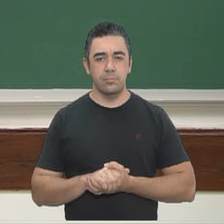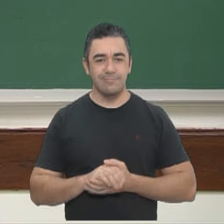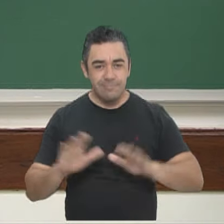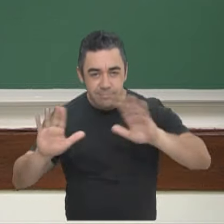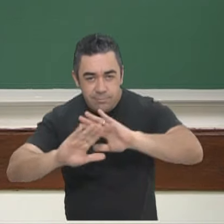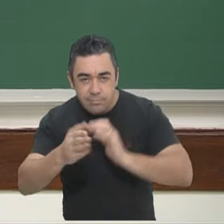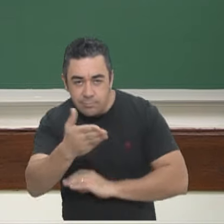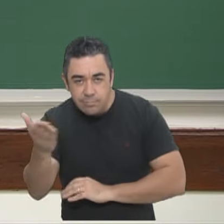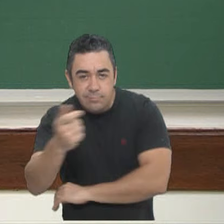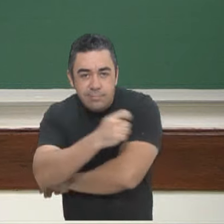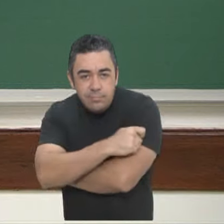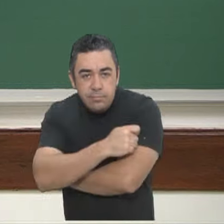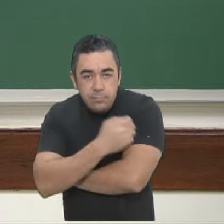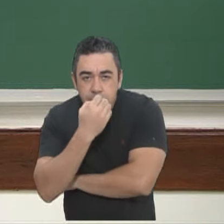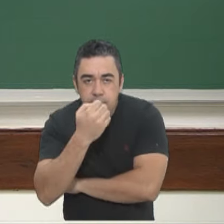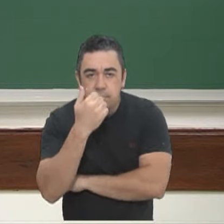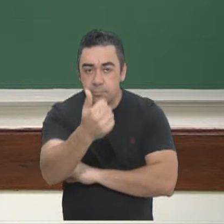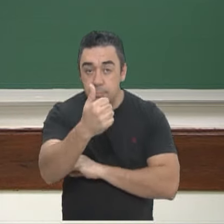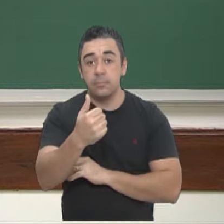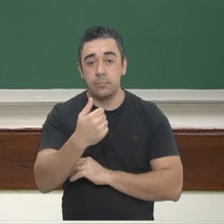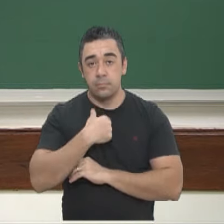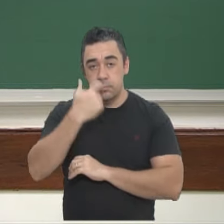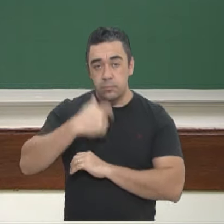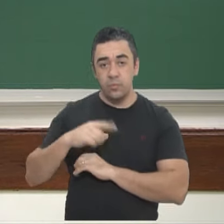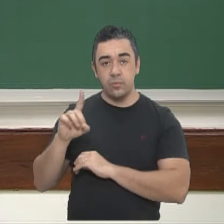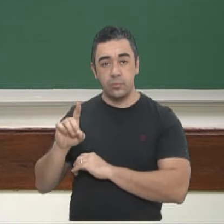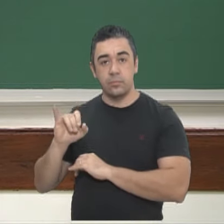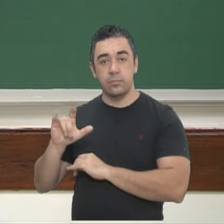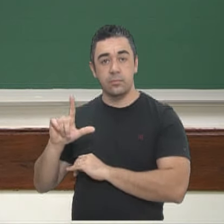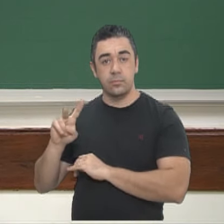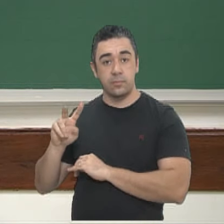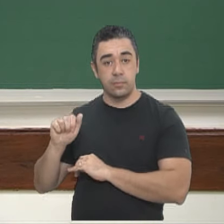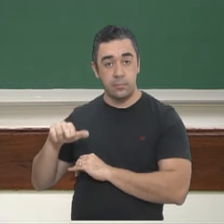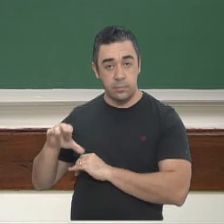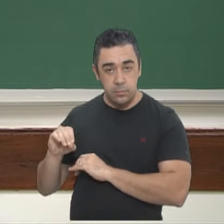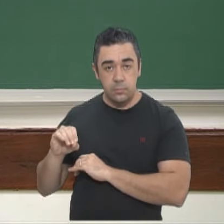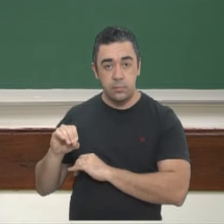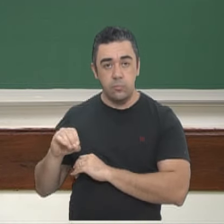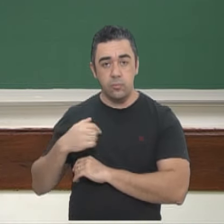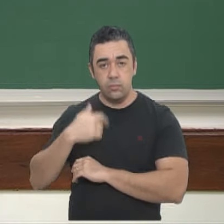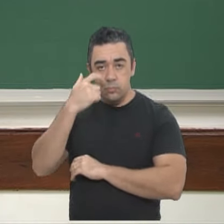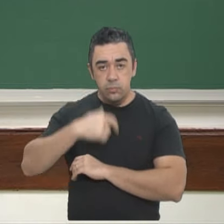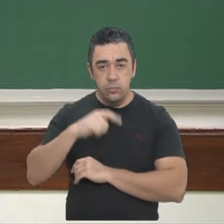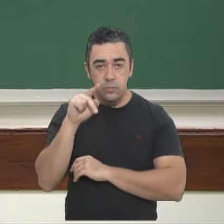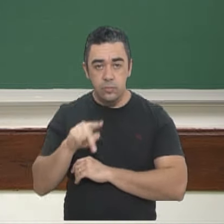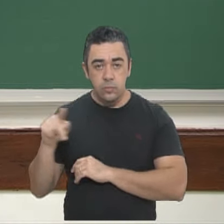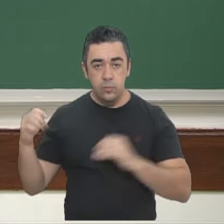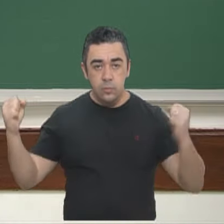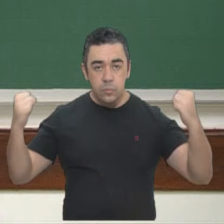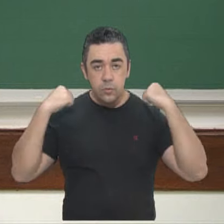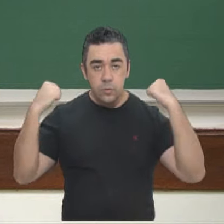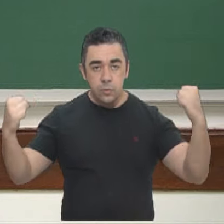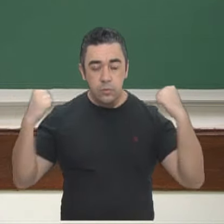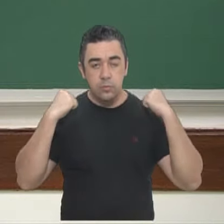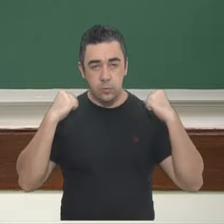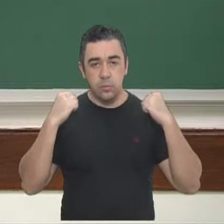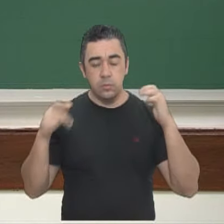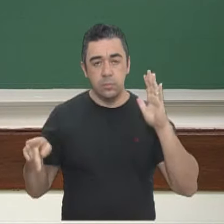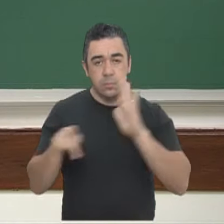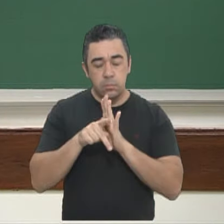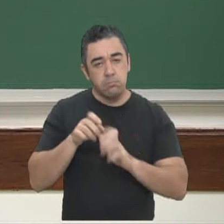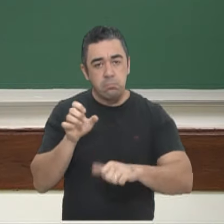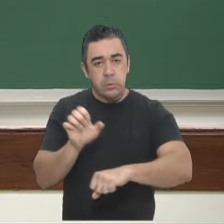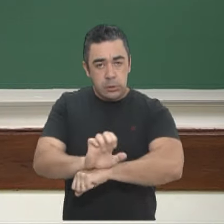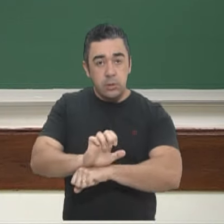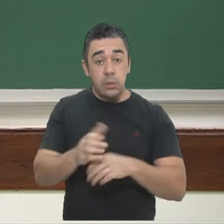Olá, alunos, tudo bem? Eu sou o Gilvano Leder, sou professor de Educação Física da Rede Estadual. Nós